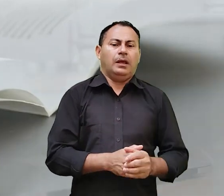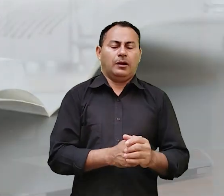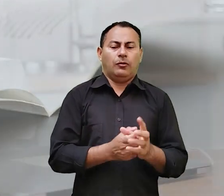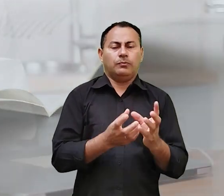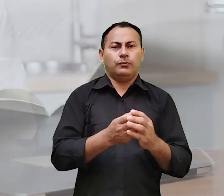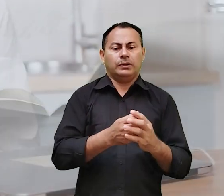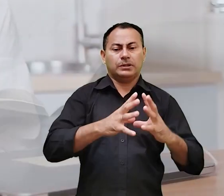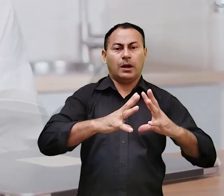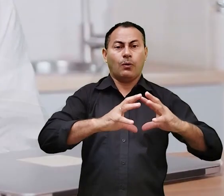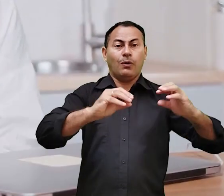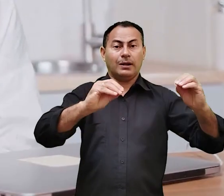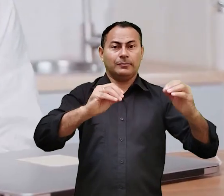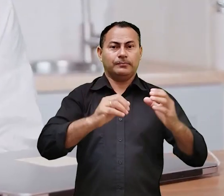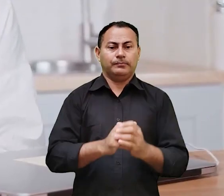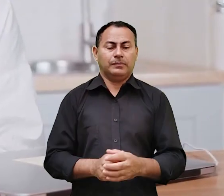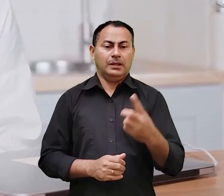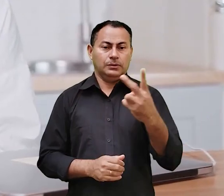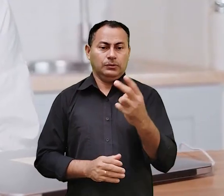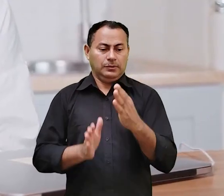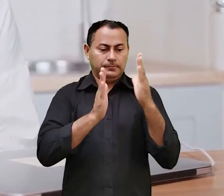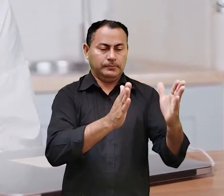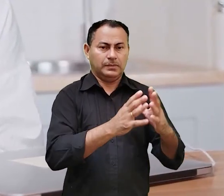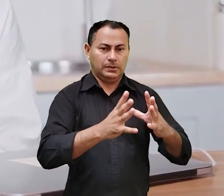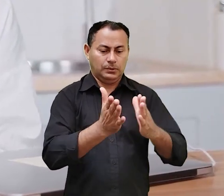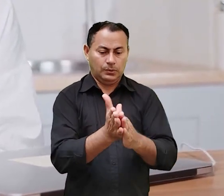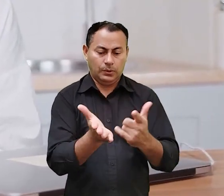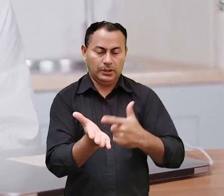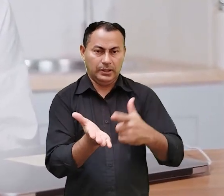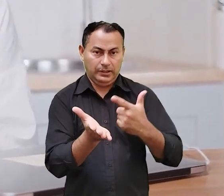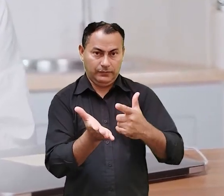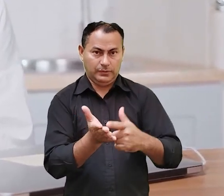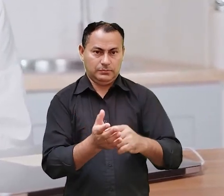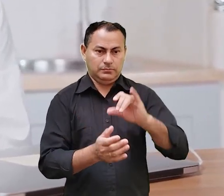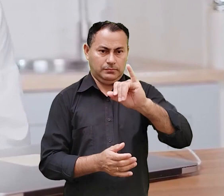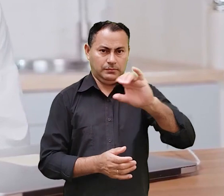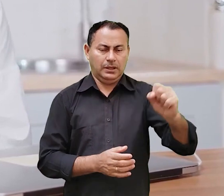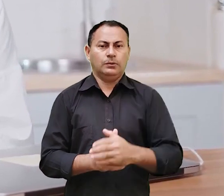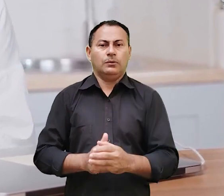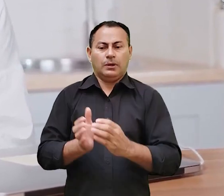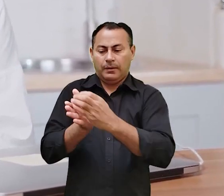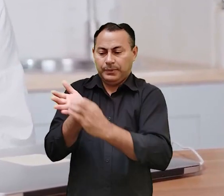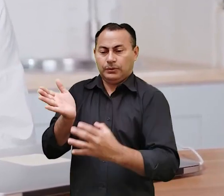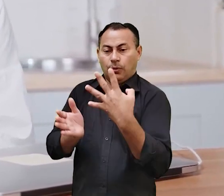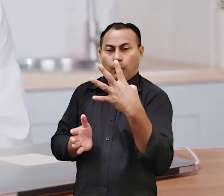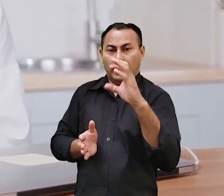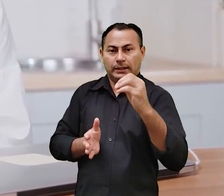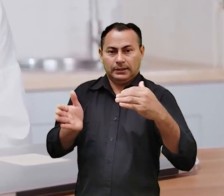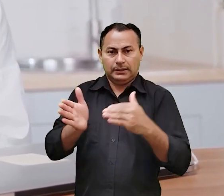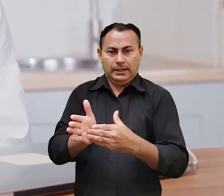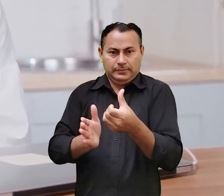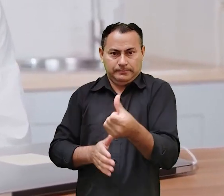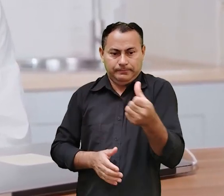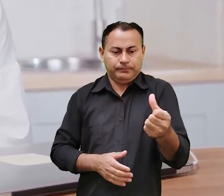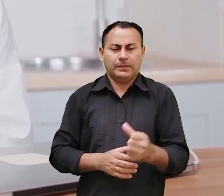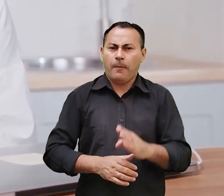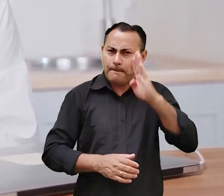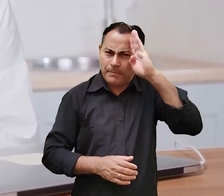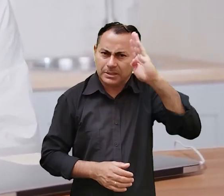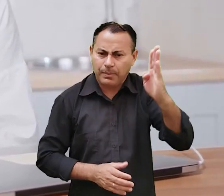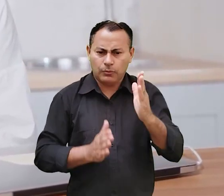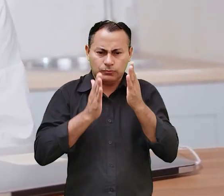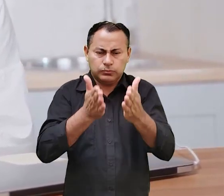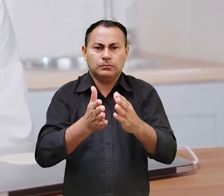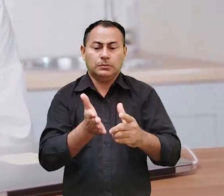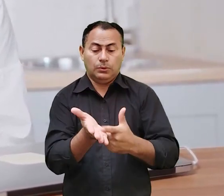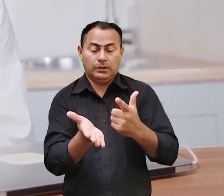livro de Isaías. Essa segunda parte do livro de Isaías, do capítulo 40 ao 66, é o coração do